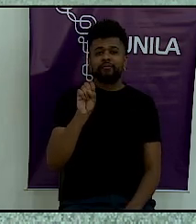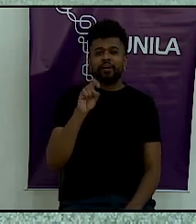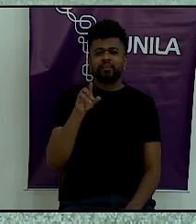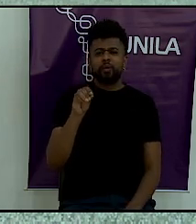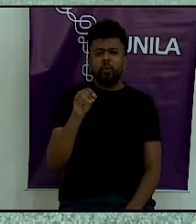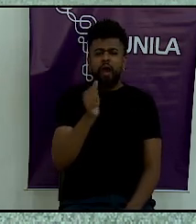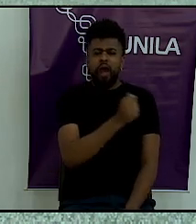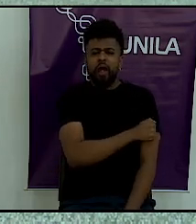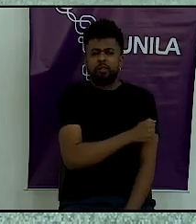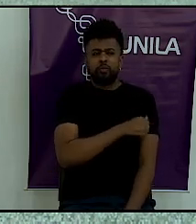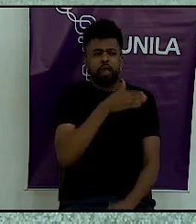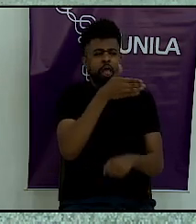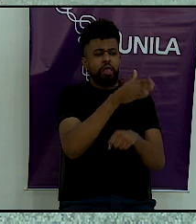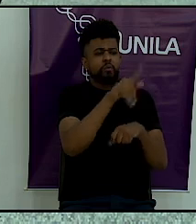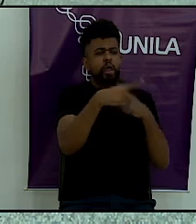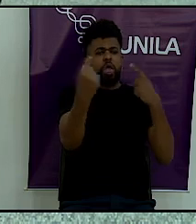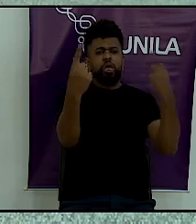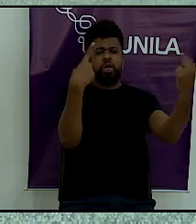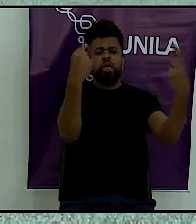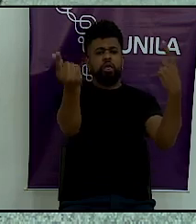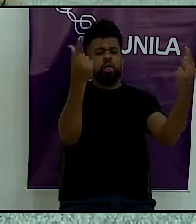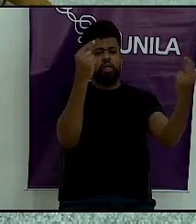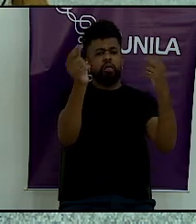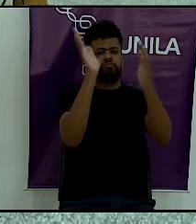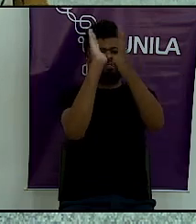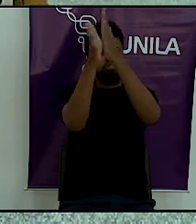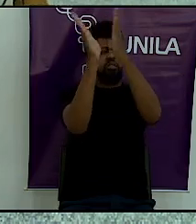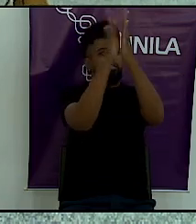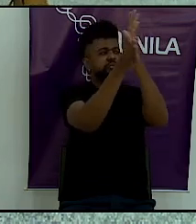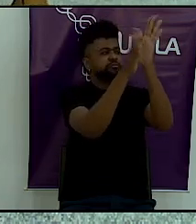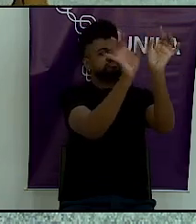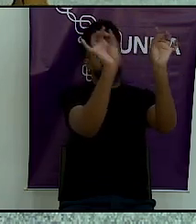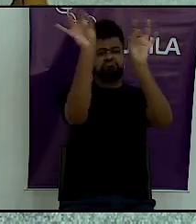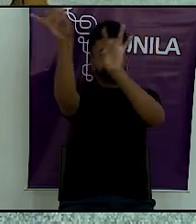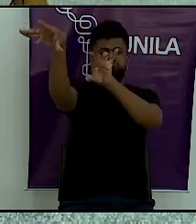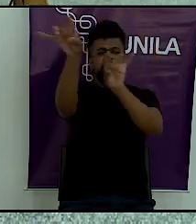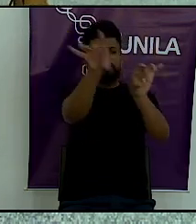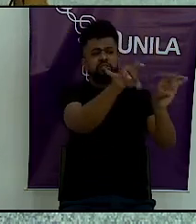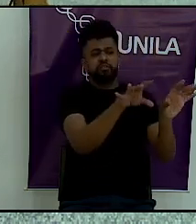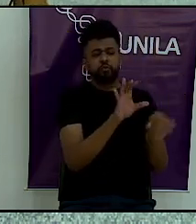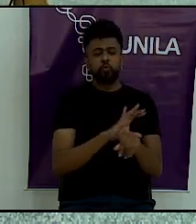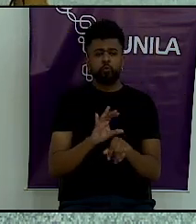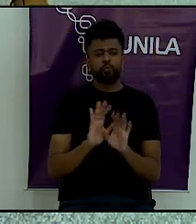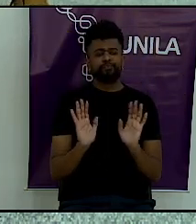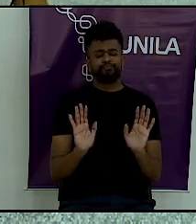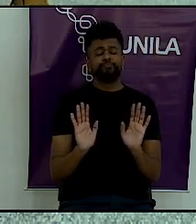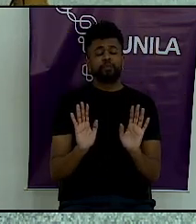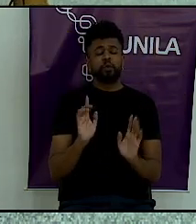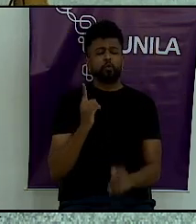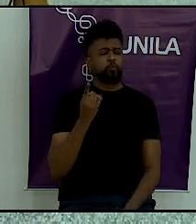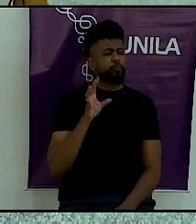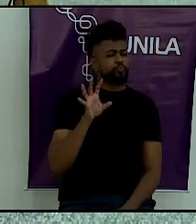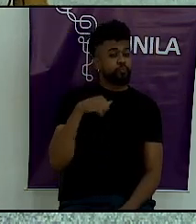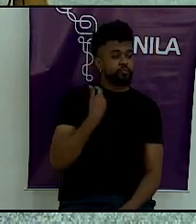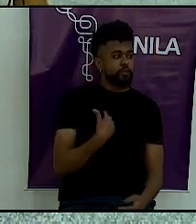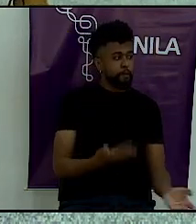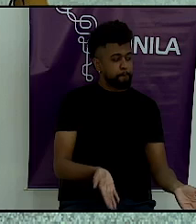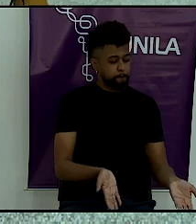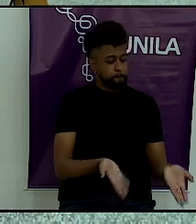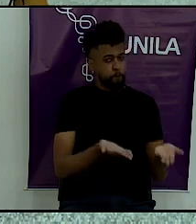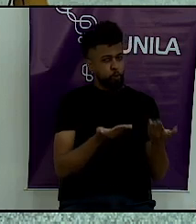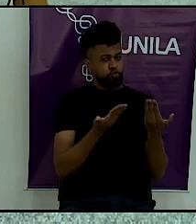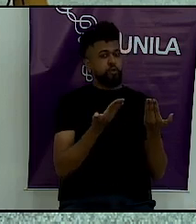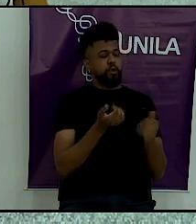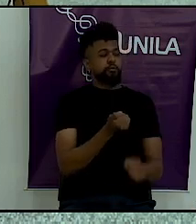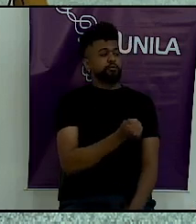taxa de reprovação e desmotivação dos alunos. Então, uma forma da gente tentar motivar os alunos a